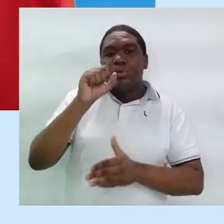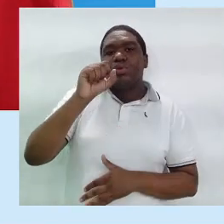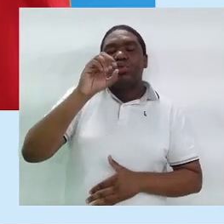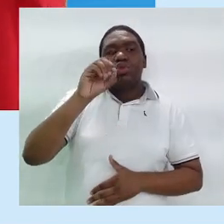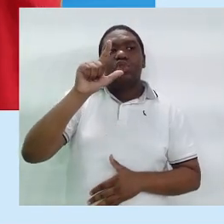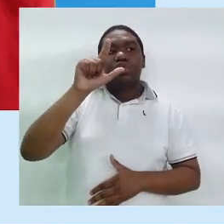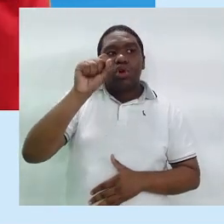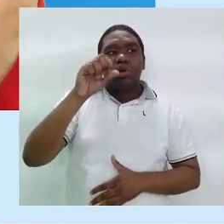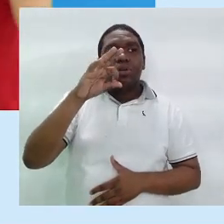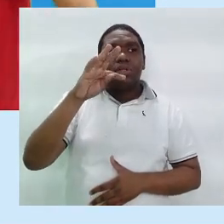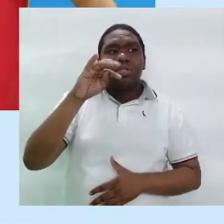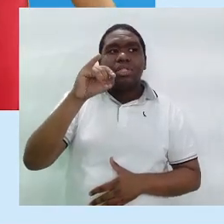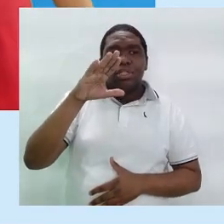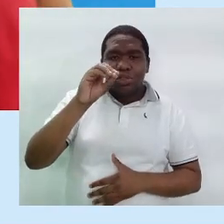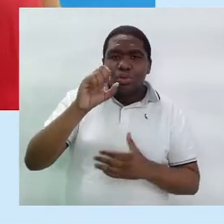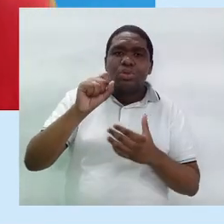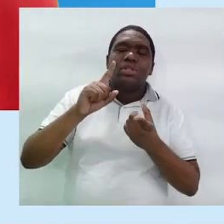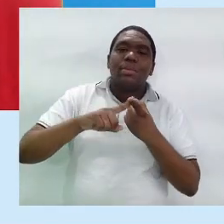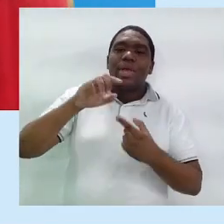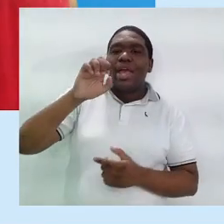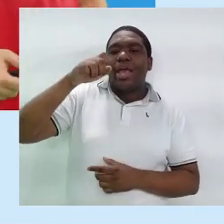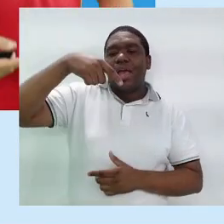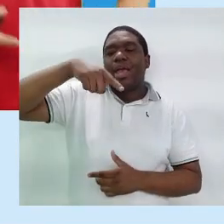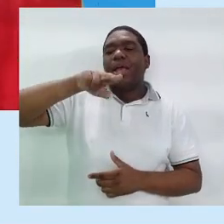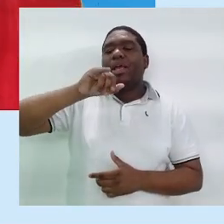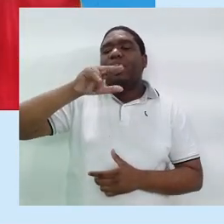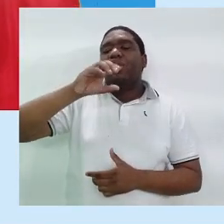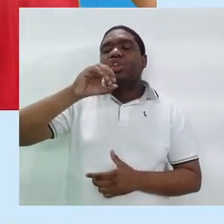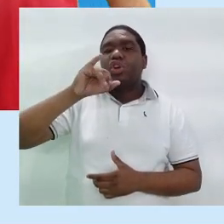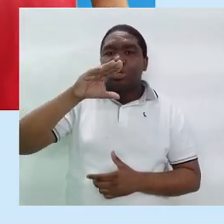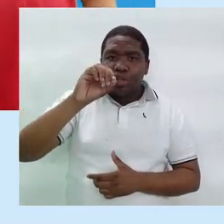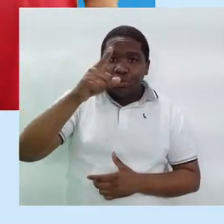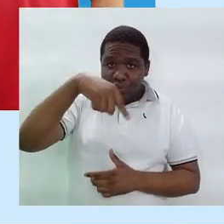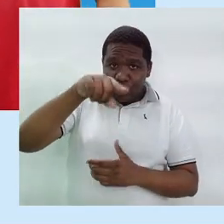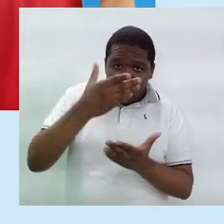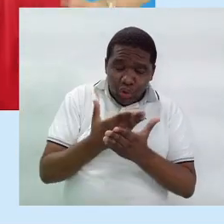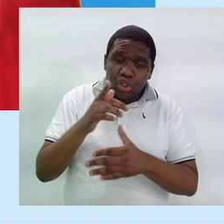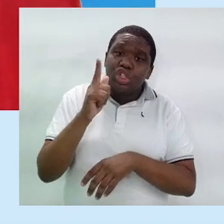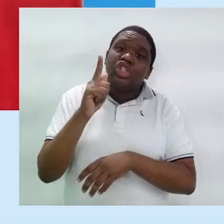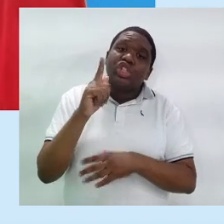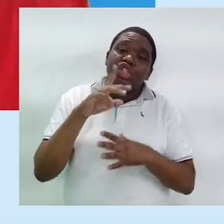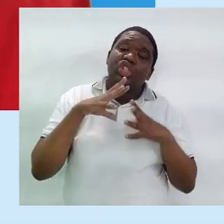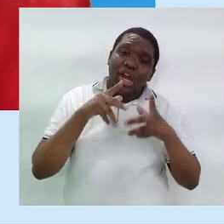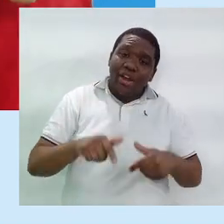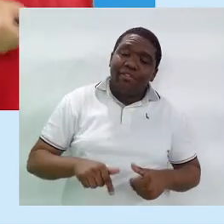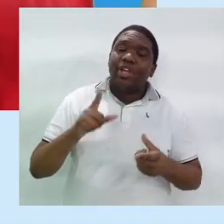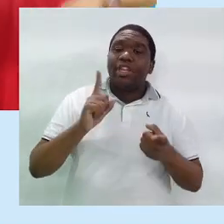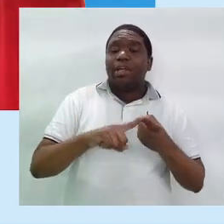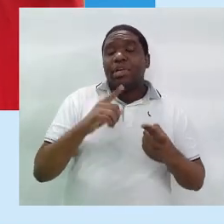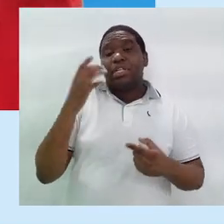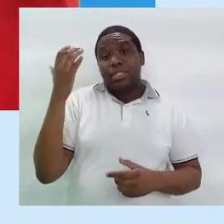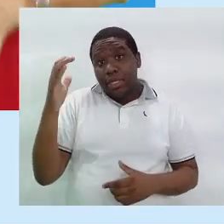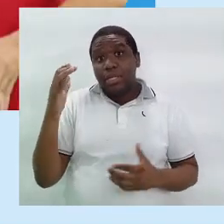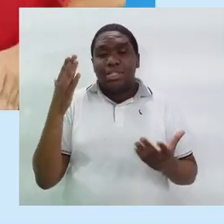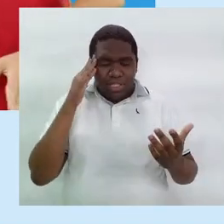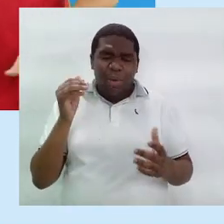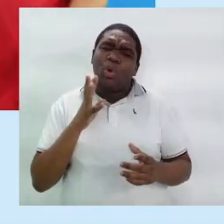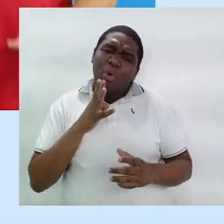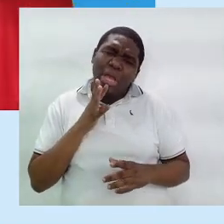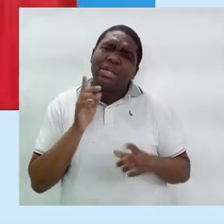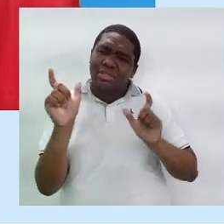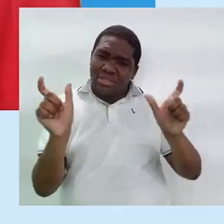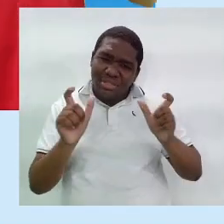Vocês, estudantes, certo? Que conhecem, que estudam geografia, ciência, olha aí, solstícios e